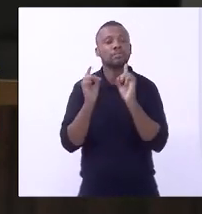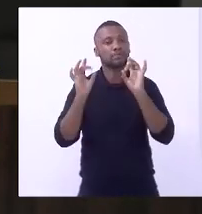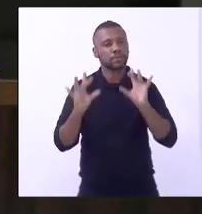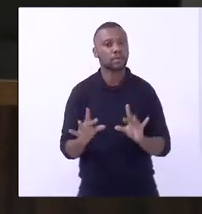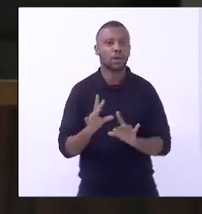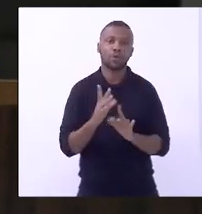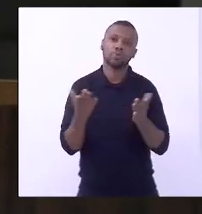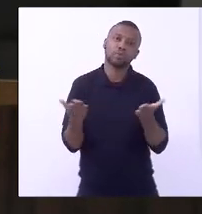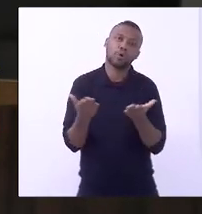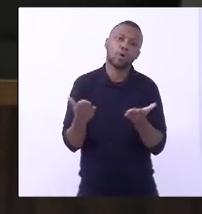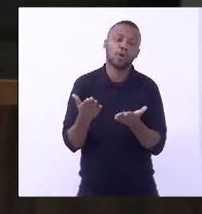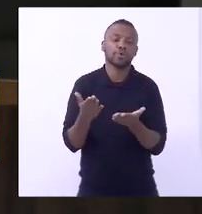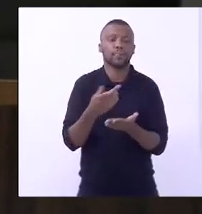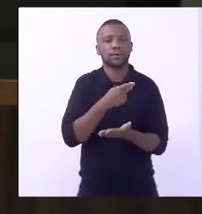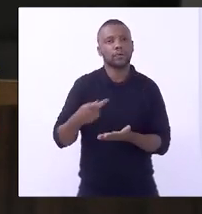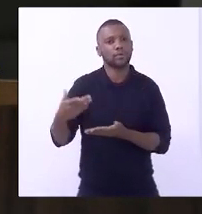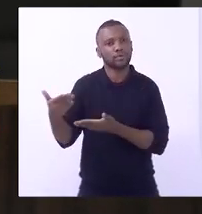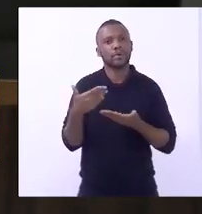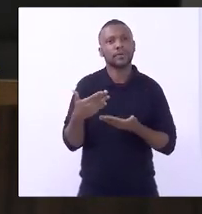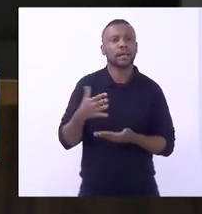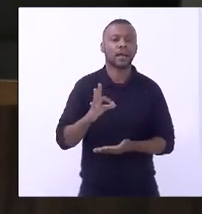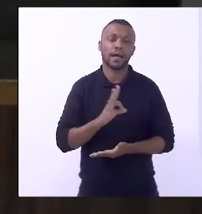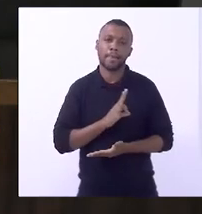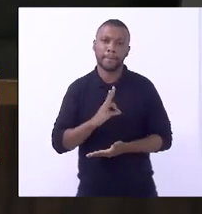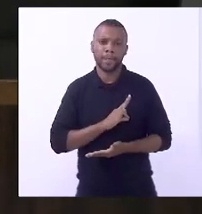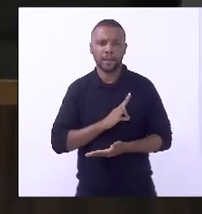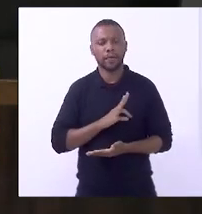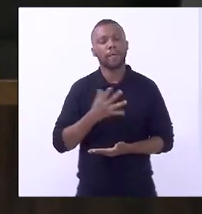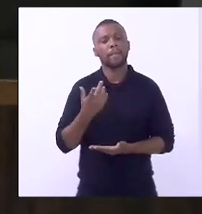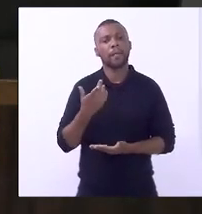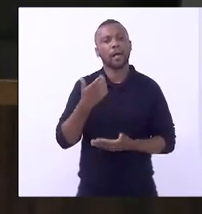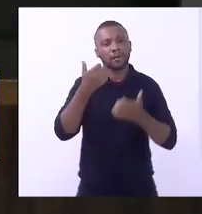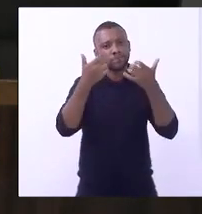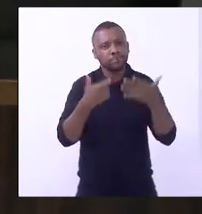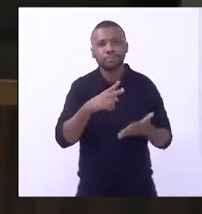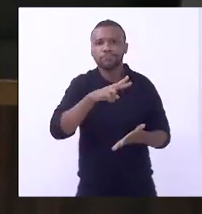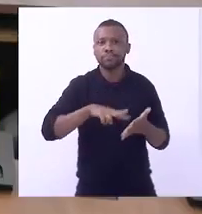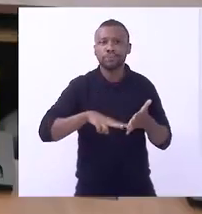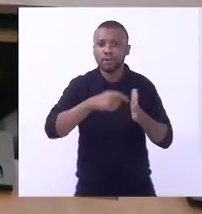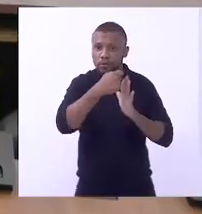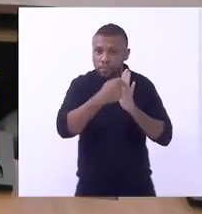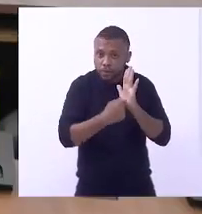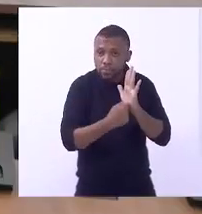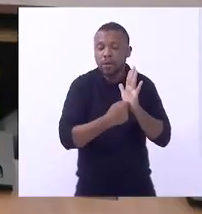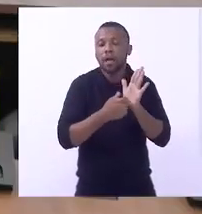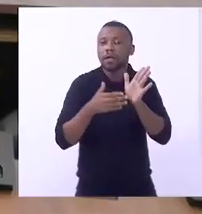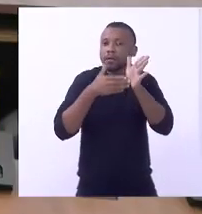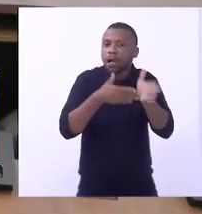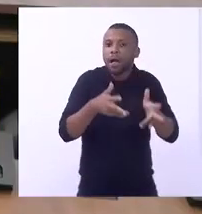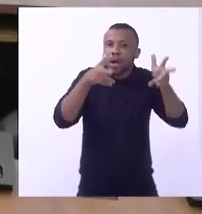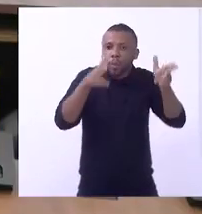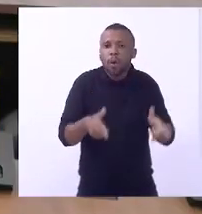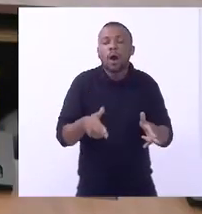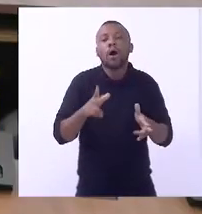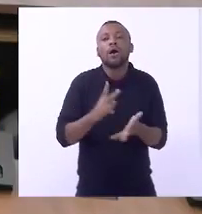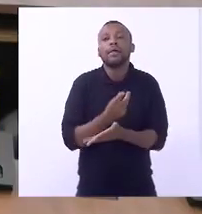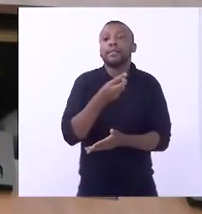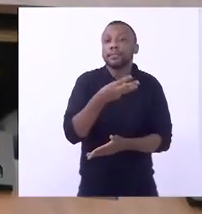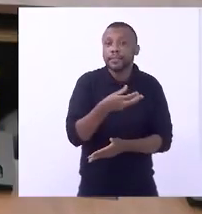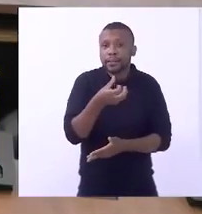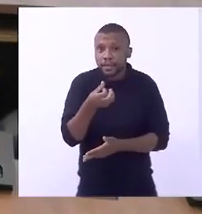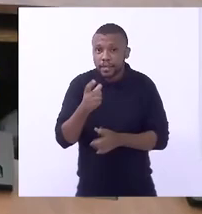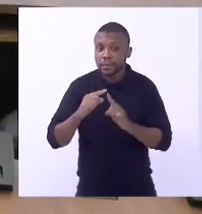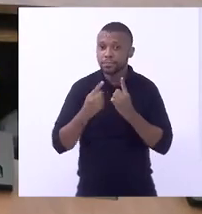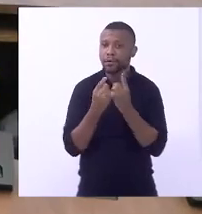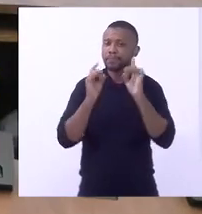A presidência convida a deputada Marta Rocha a fazer a leitura da ata da sessão anterior. A ata reflete com exatidão o ocorrido na 36ª